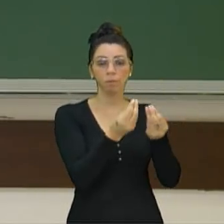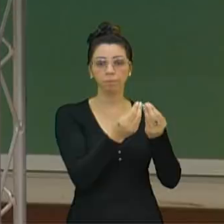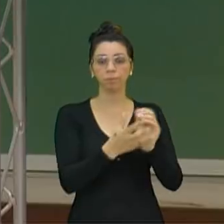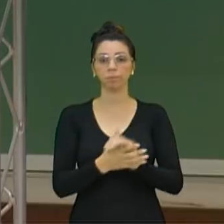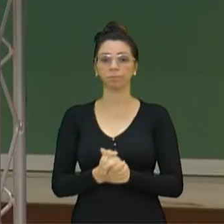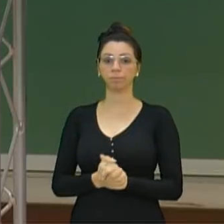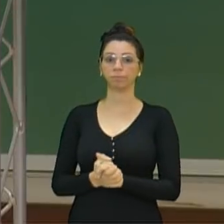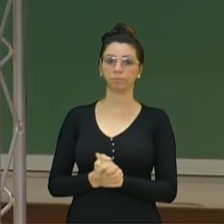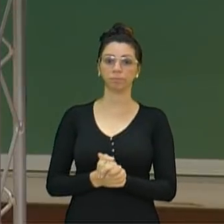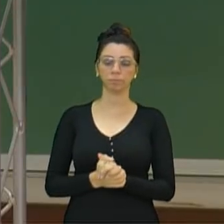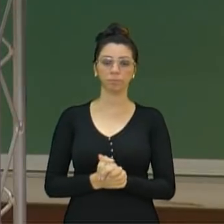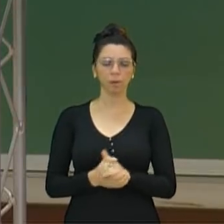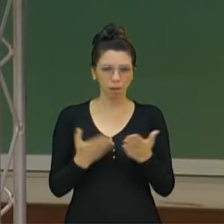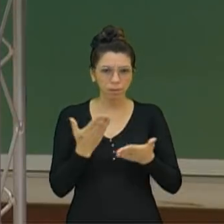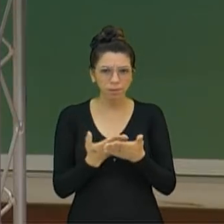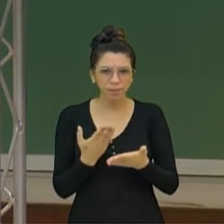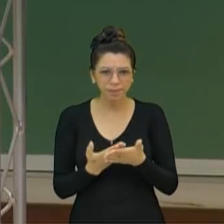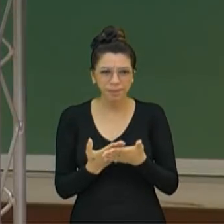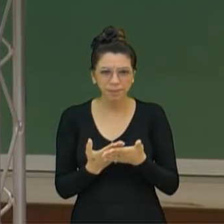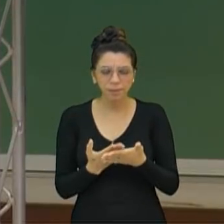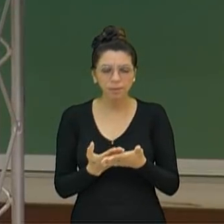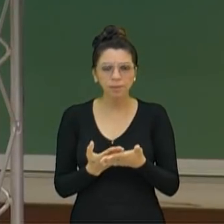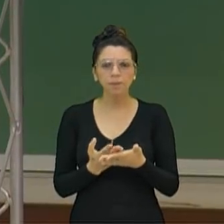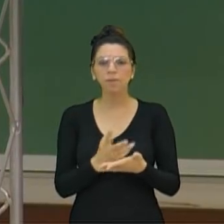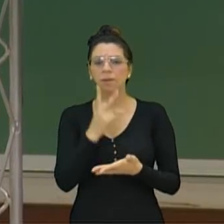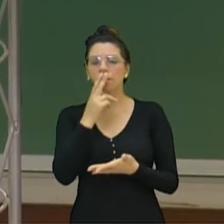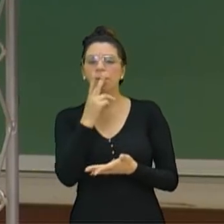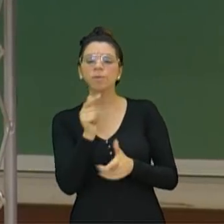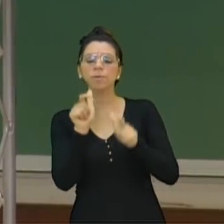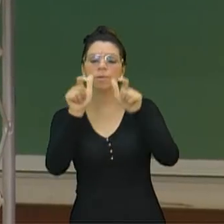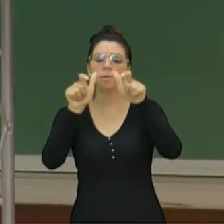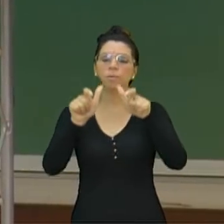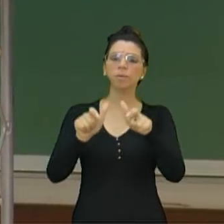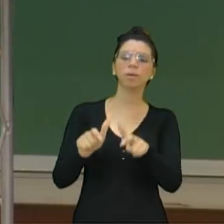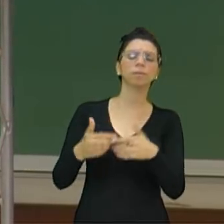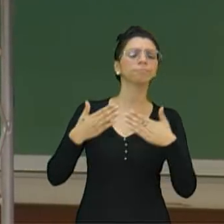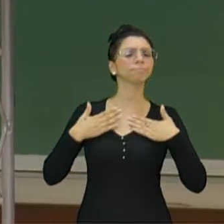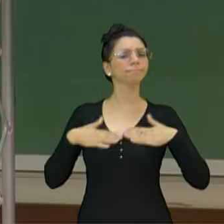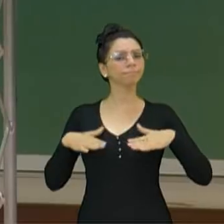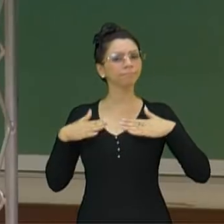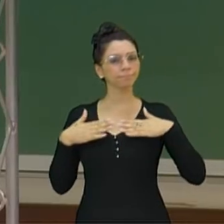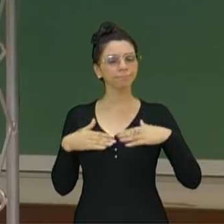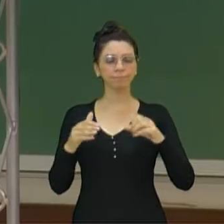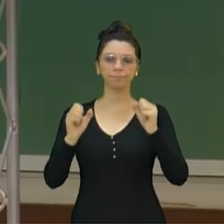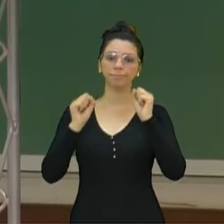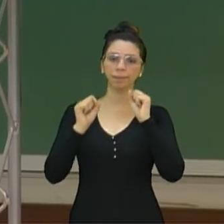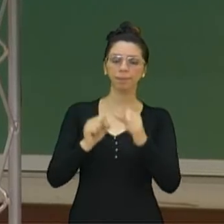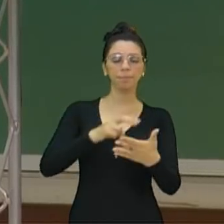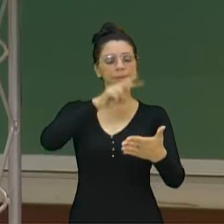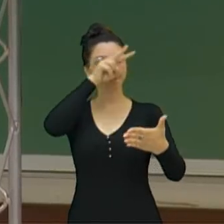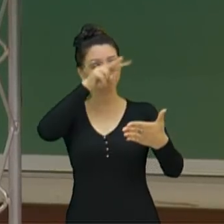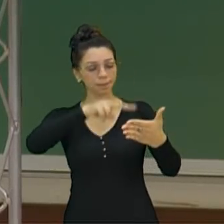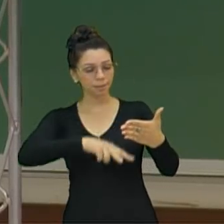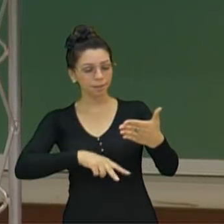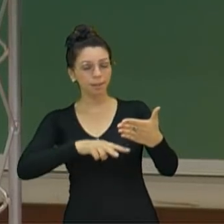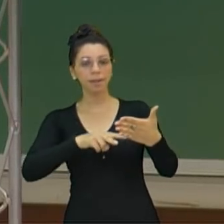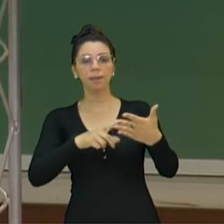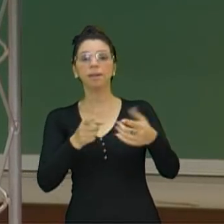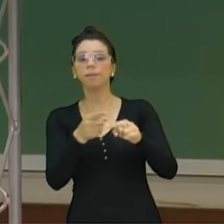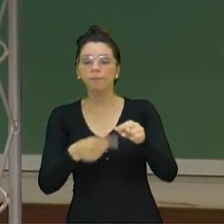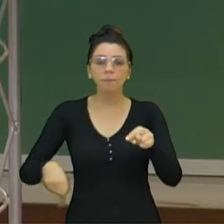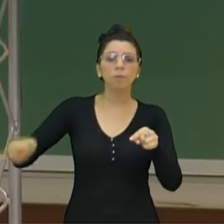entrega. Está estudando bastante? Você achou um lugar tranquilo, onde você possa ler, revisar